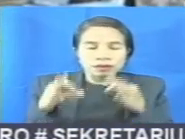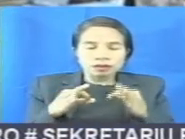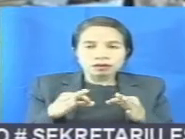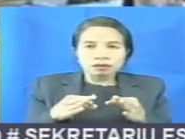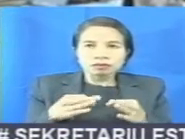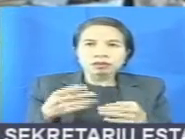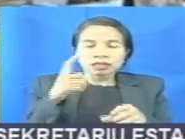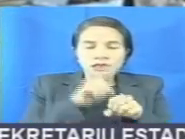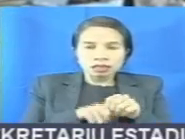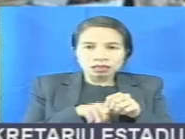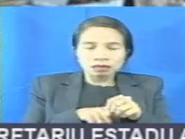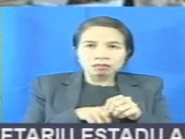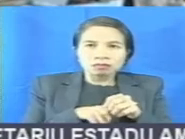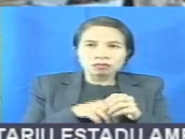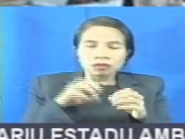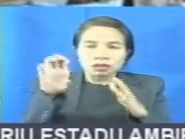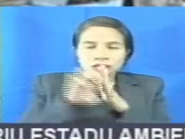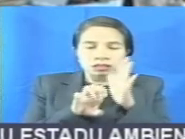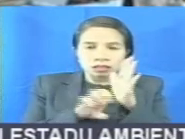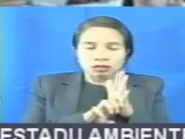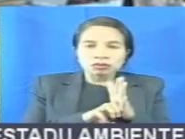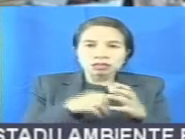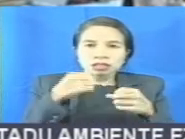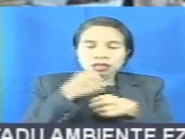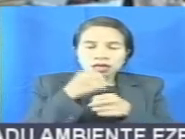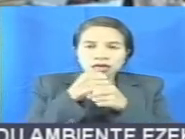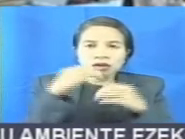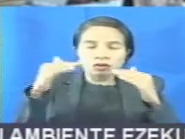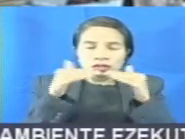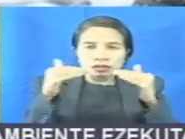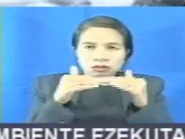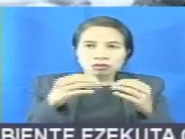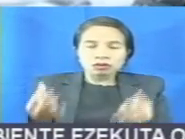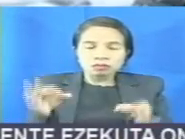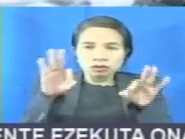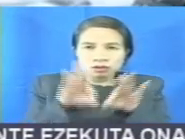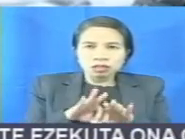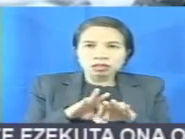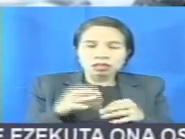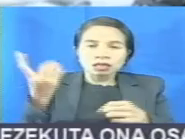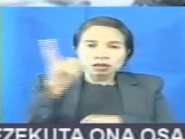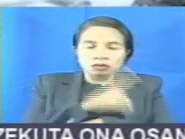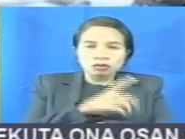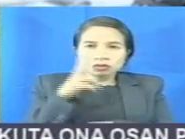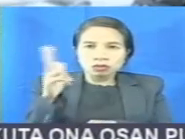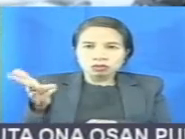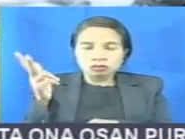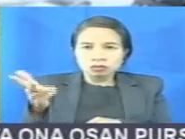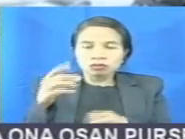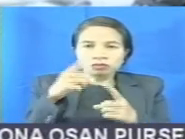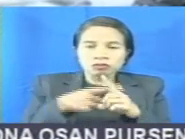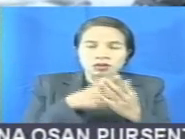a possibilidade órgão legislativa se realiza plenária extraordinária e a Loronto Ruanulu fula em